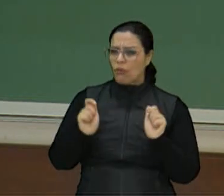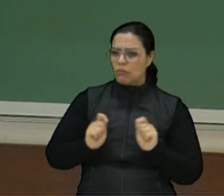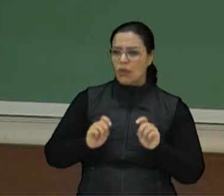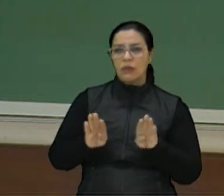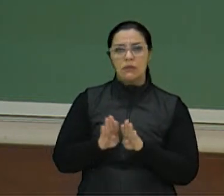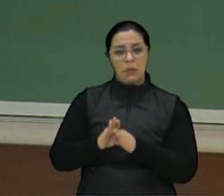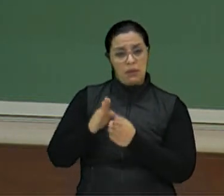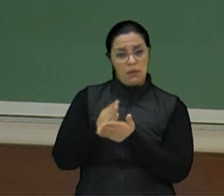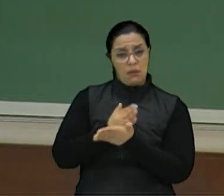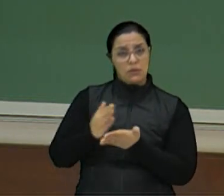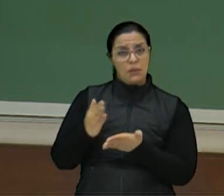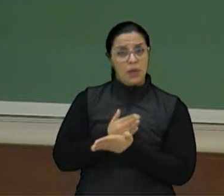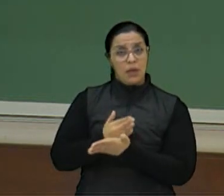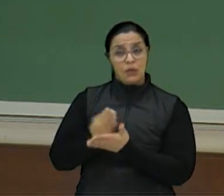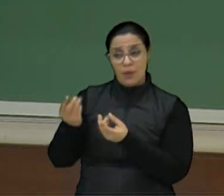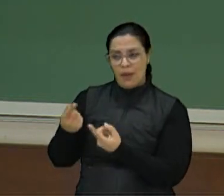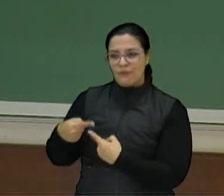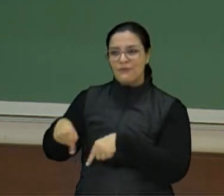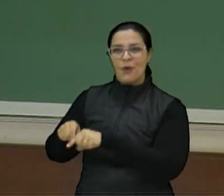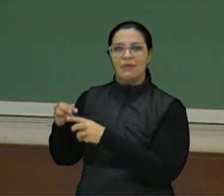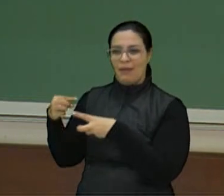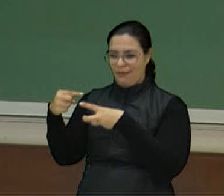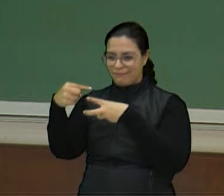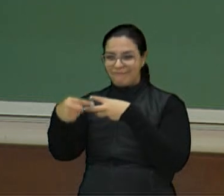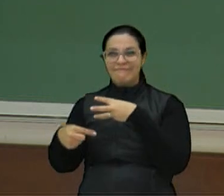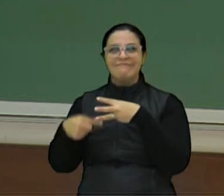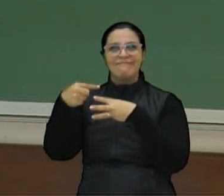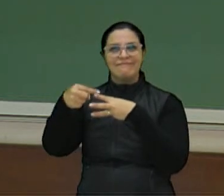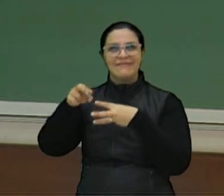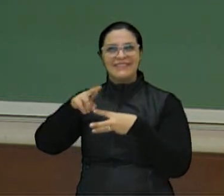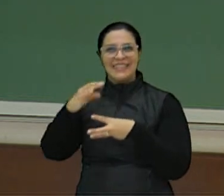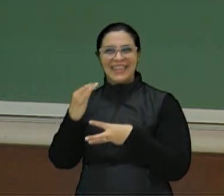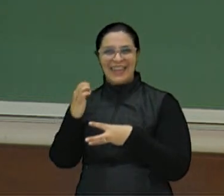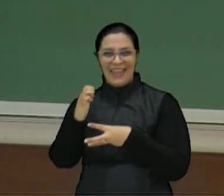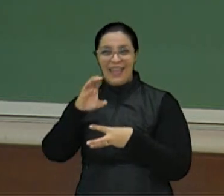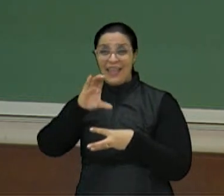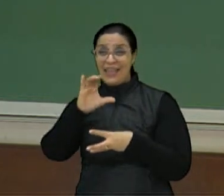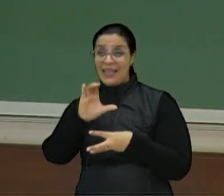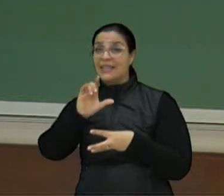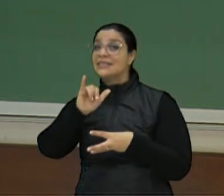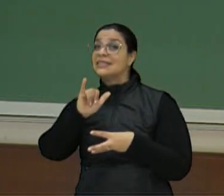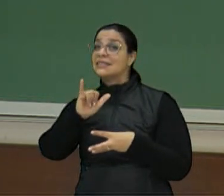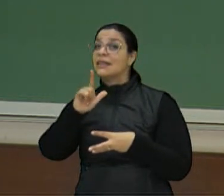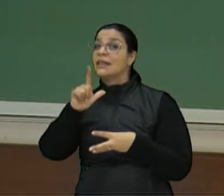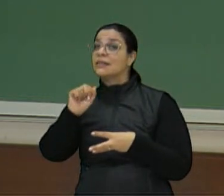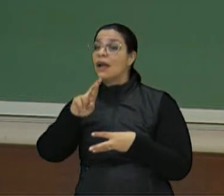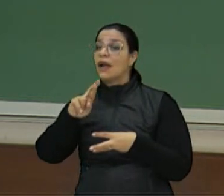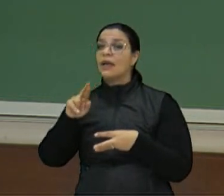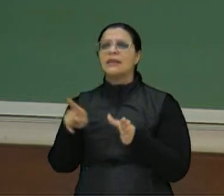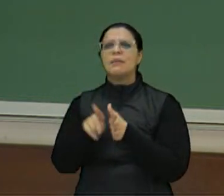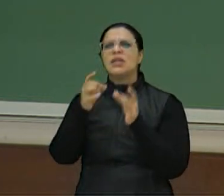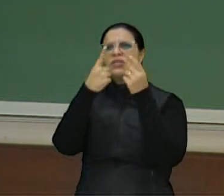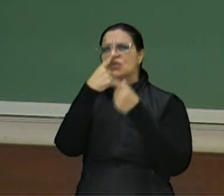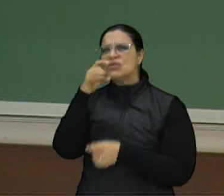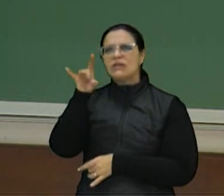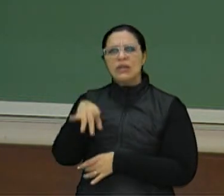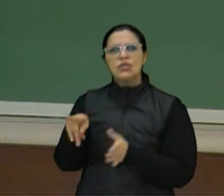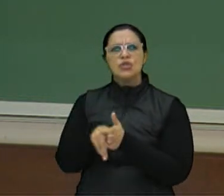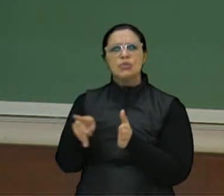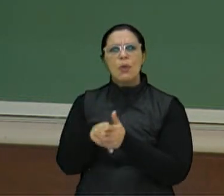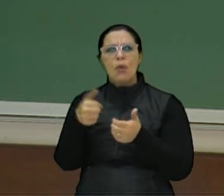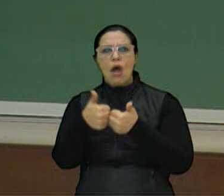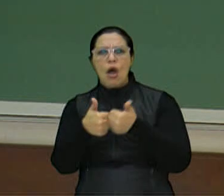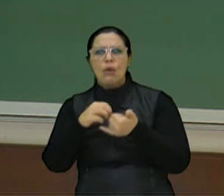posso para reciclar. Ah, mas o que você faz com aqueles produtos tipo resto de alimentos? Eu tenho